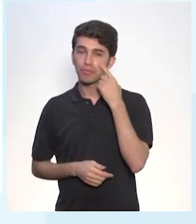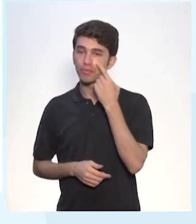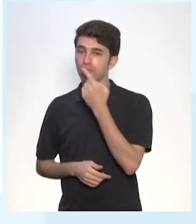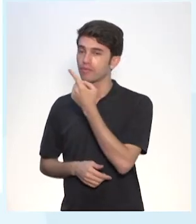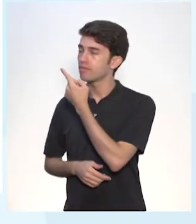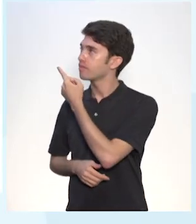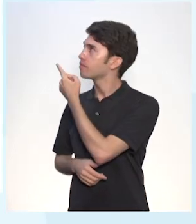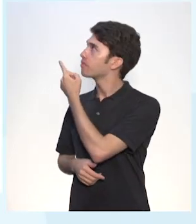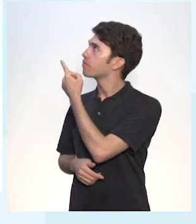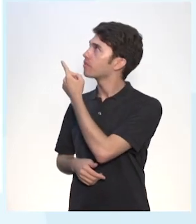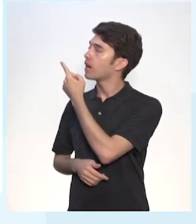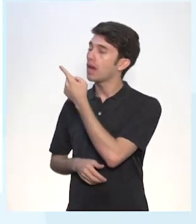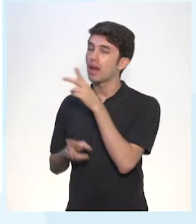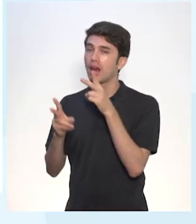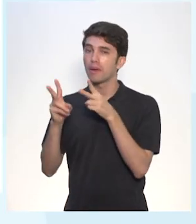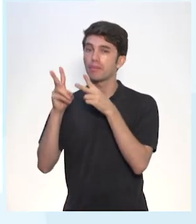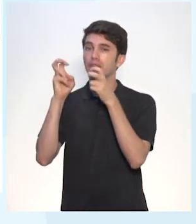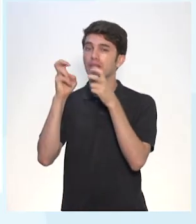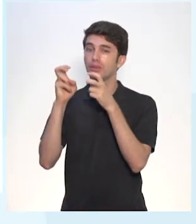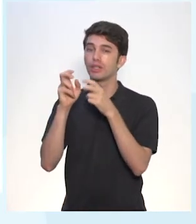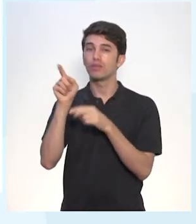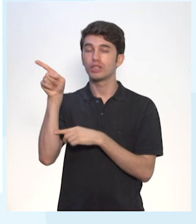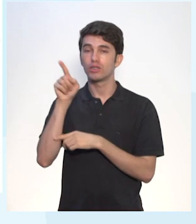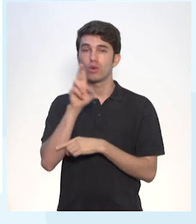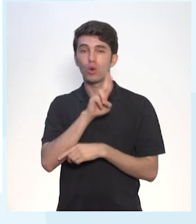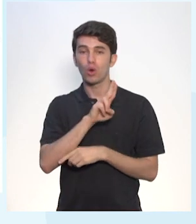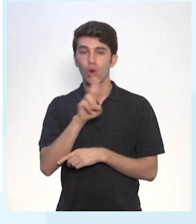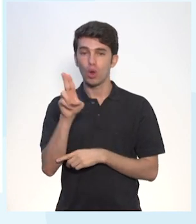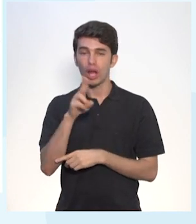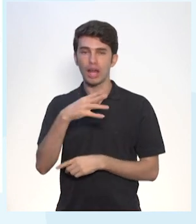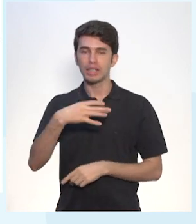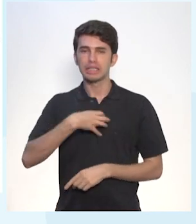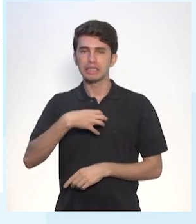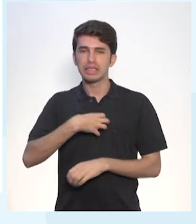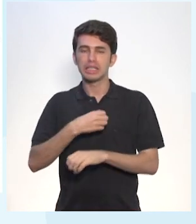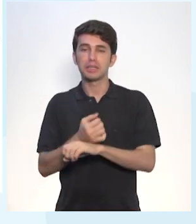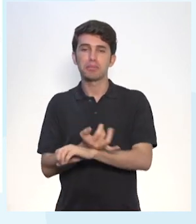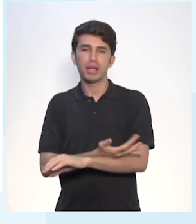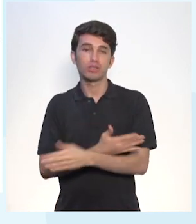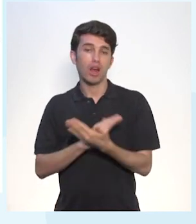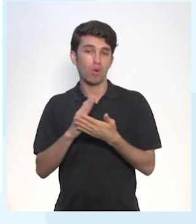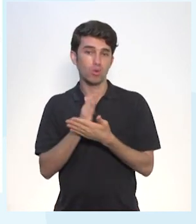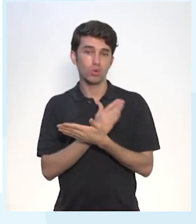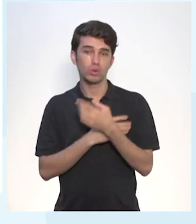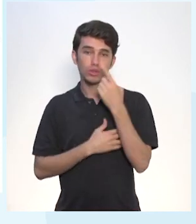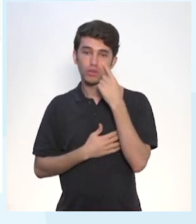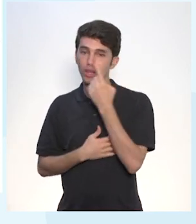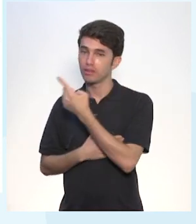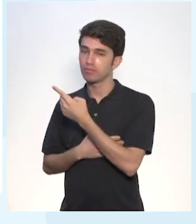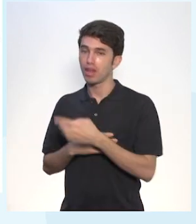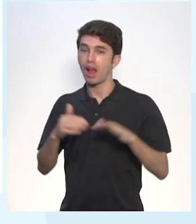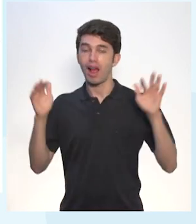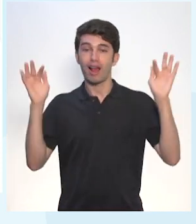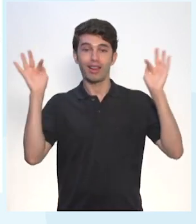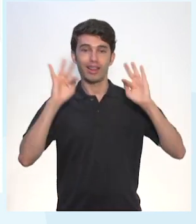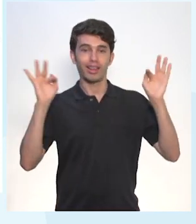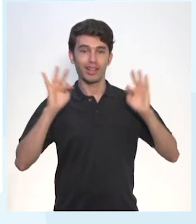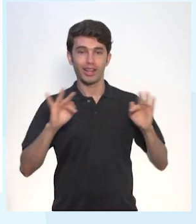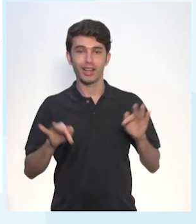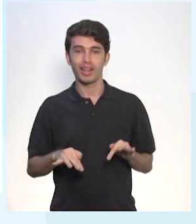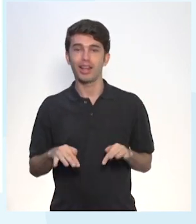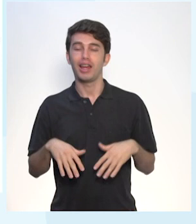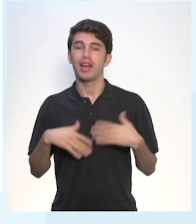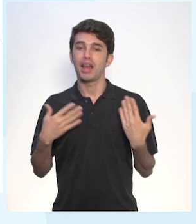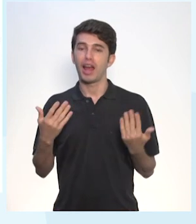PowerPoint, percebam que vocês irão colocar algumas emoções. Quais são elas? A alegria, a